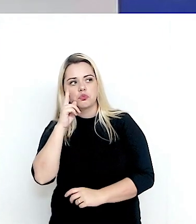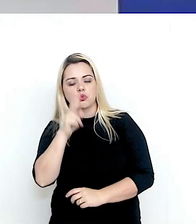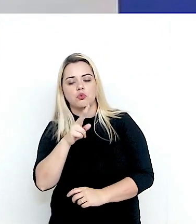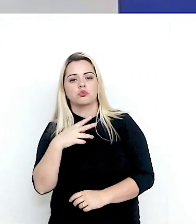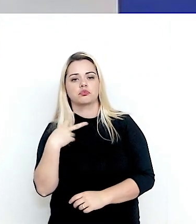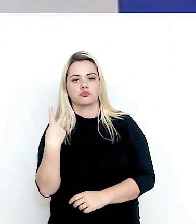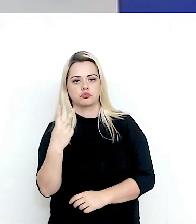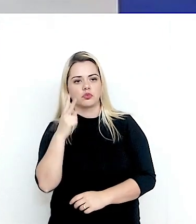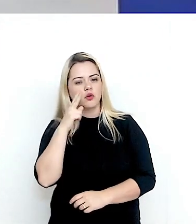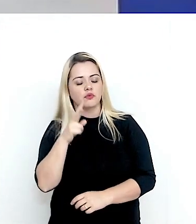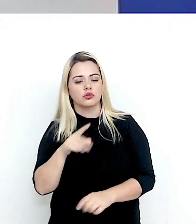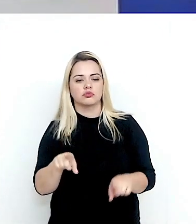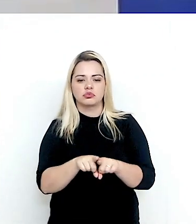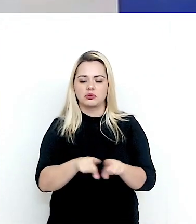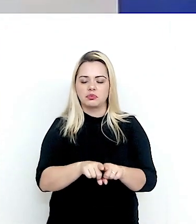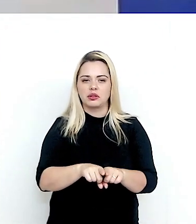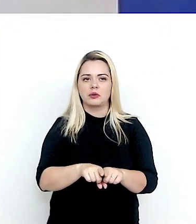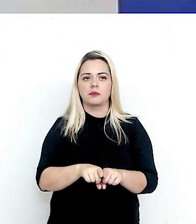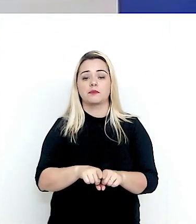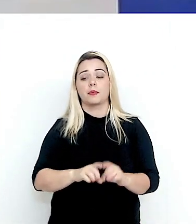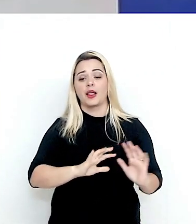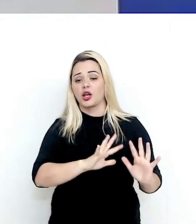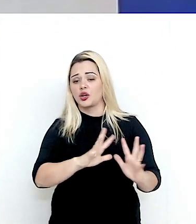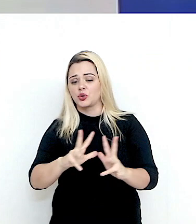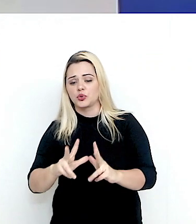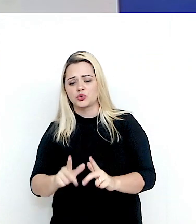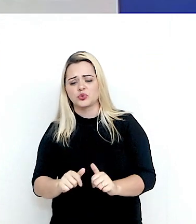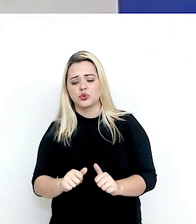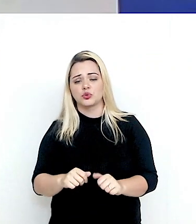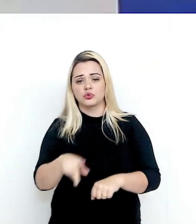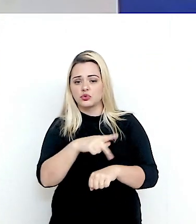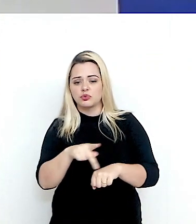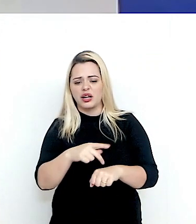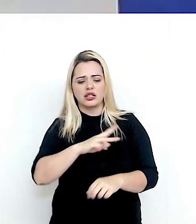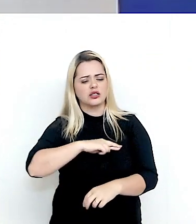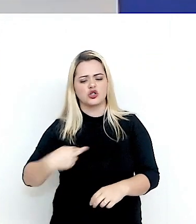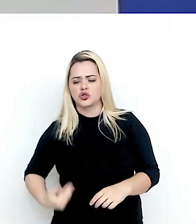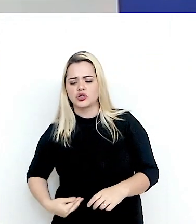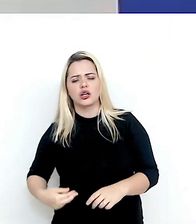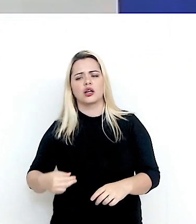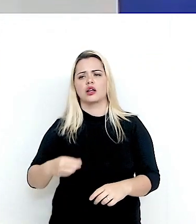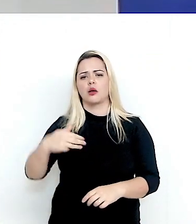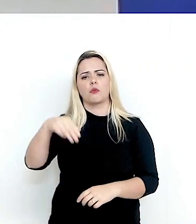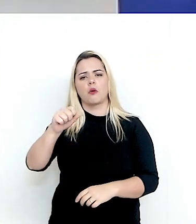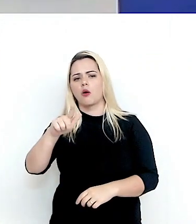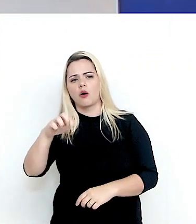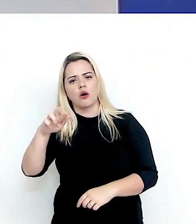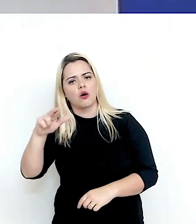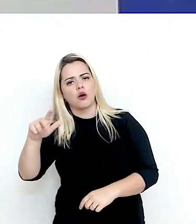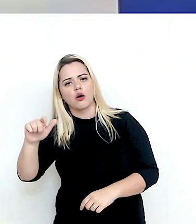Turcomenistão e Uzbequistão além do Afeganistão Azerbaijão a China a Georgia a Mongólia